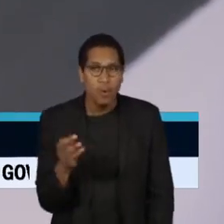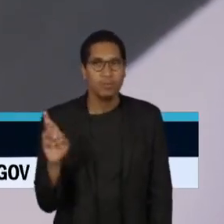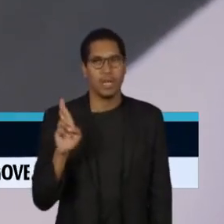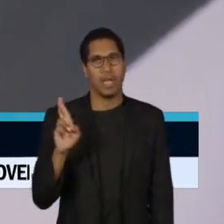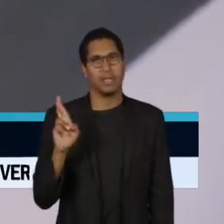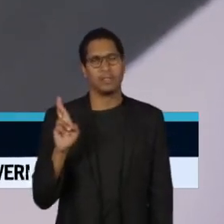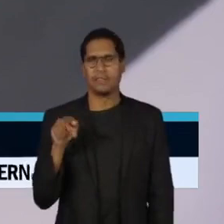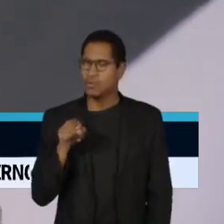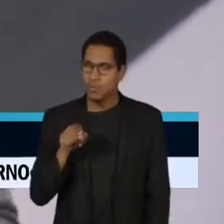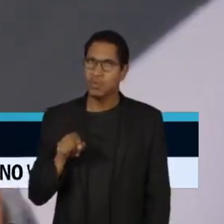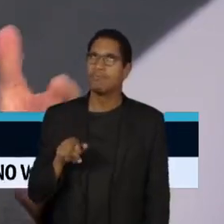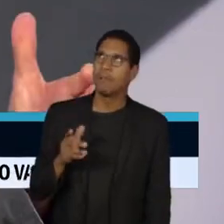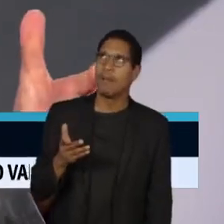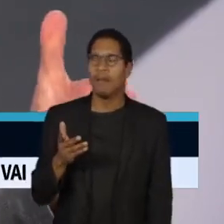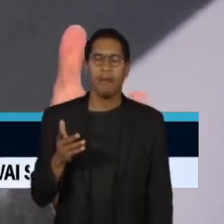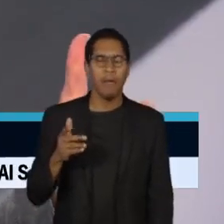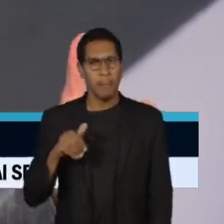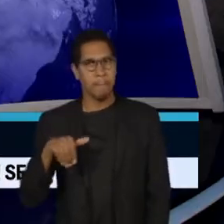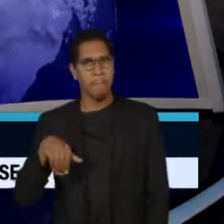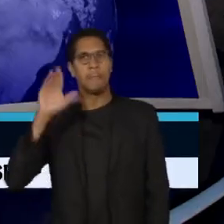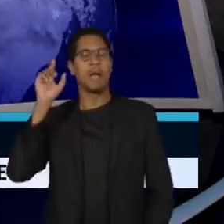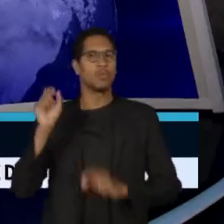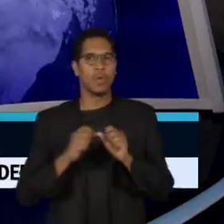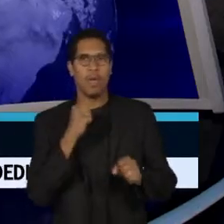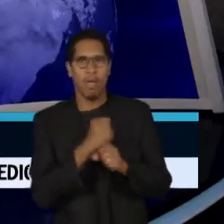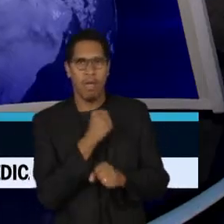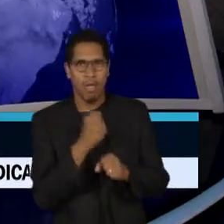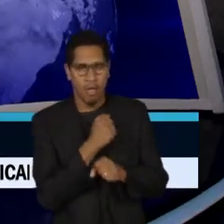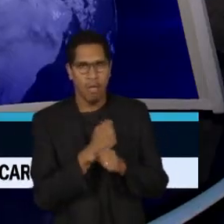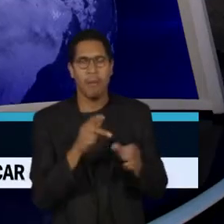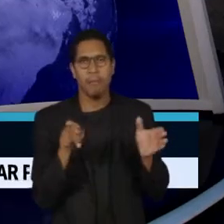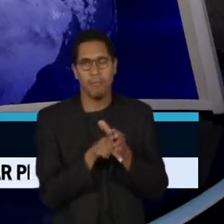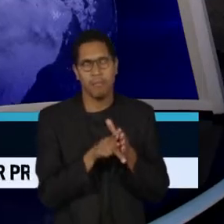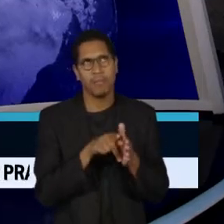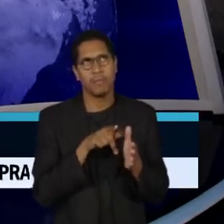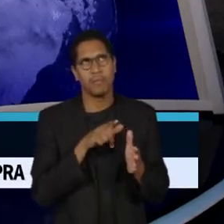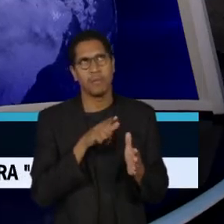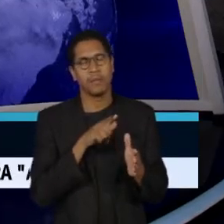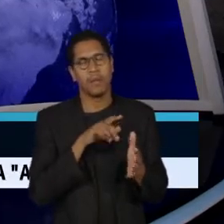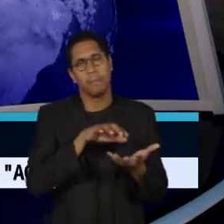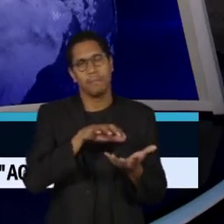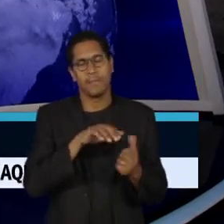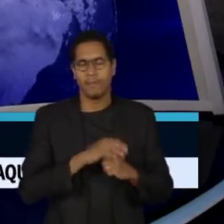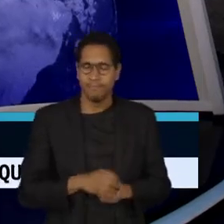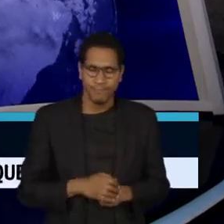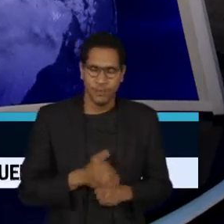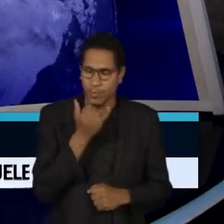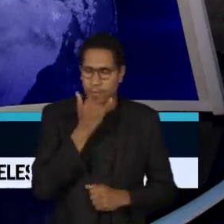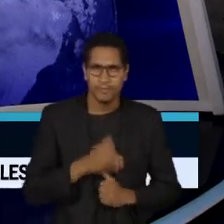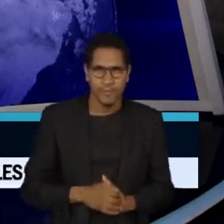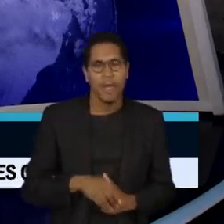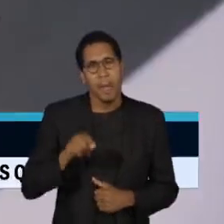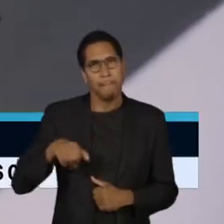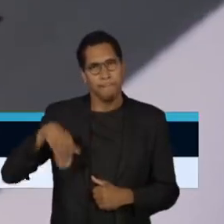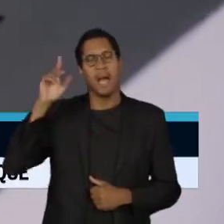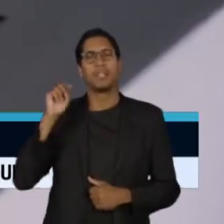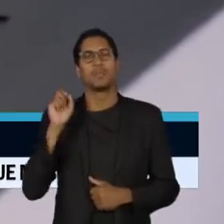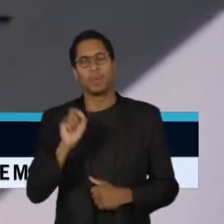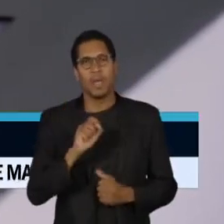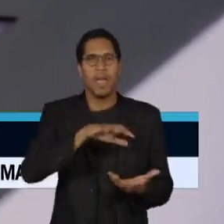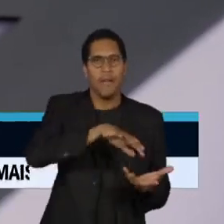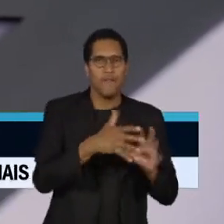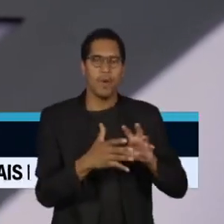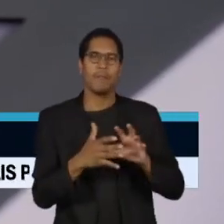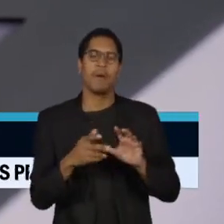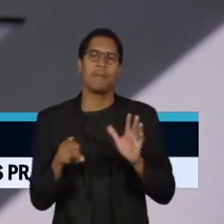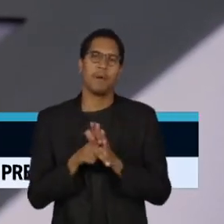reais. Isso é mais do que o cálculo para a reforma da Previdência, que foi discutida por décadas. Quer dizer, é realmente um valor